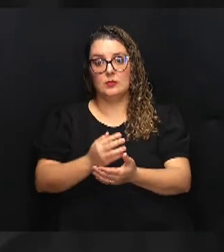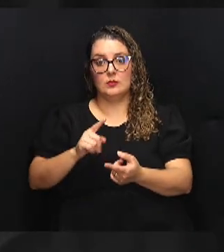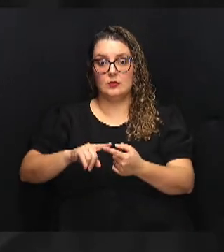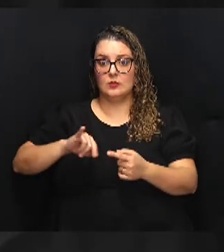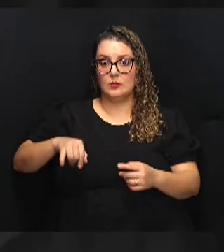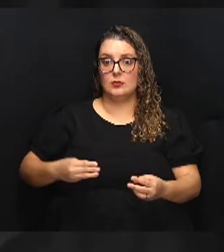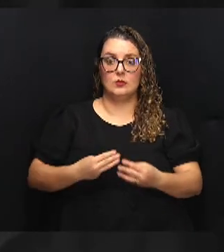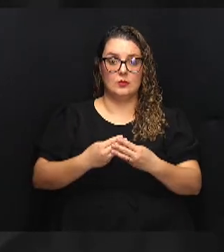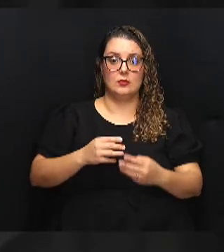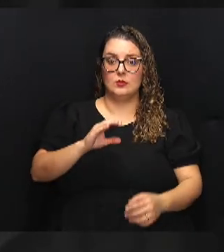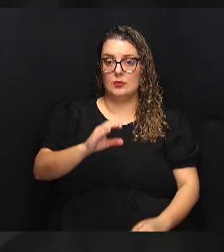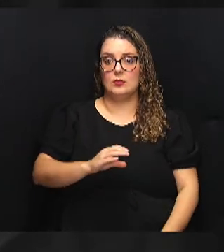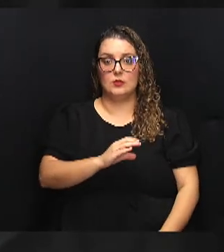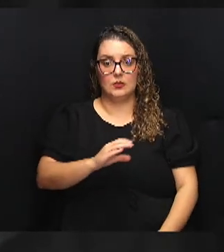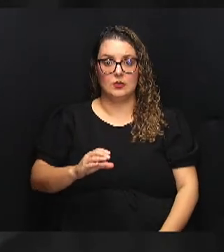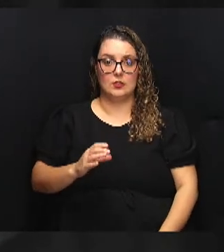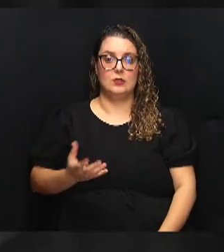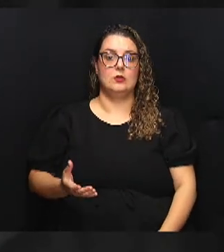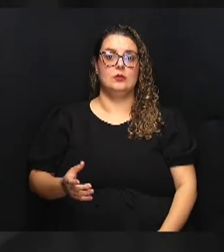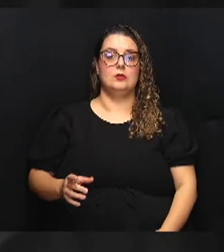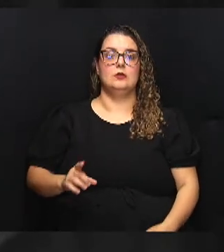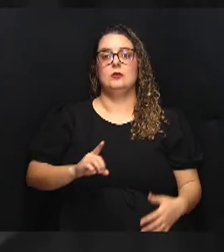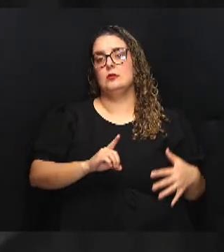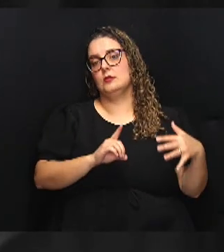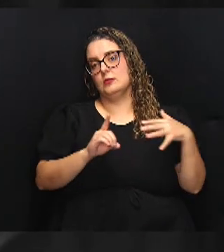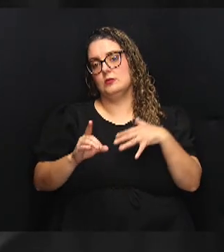religião cristã, a religião muçulmana,